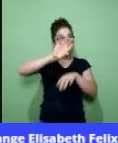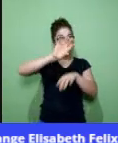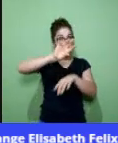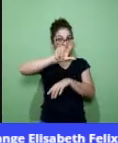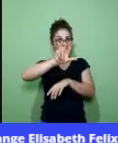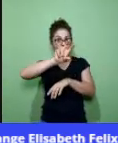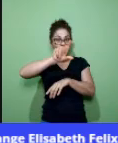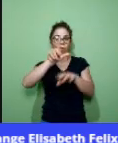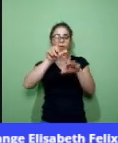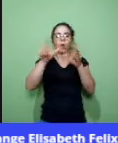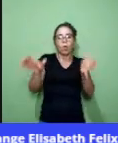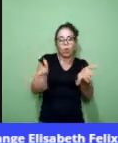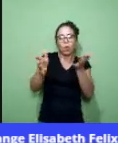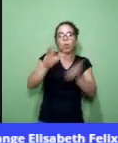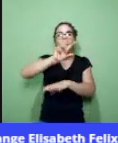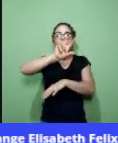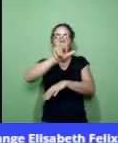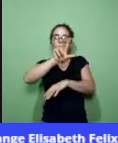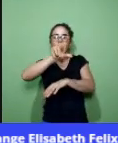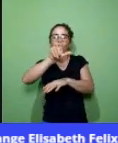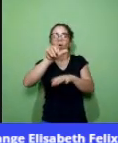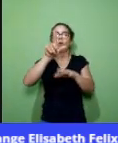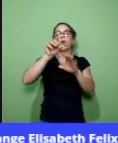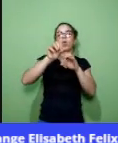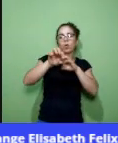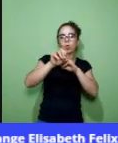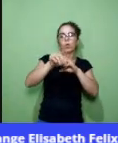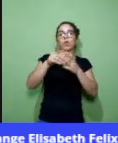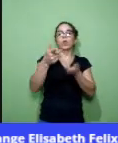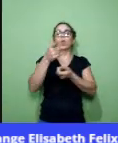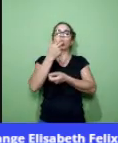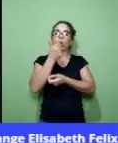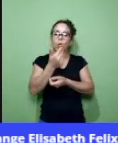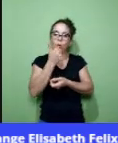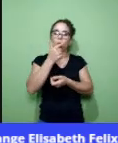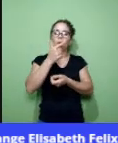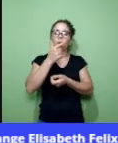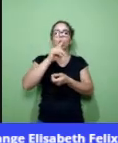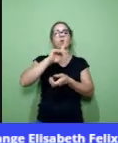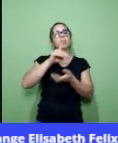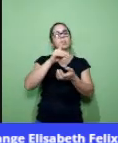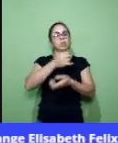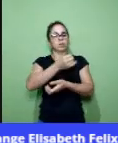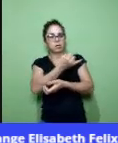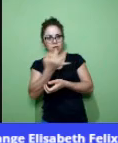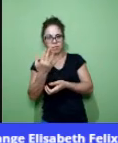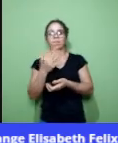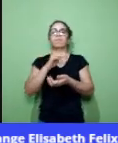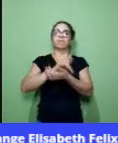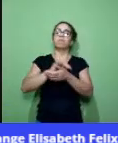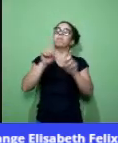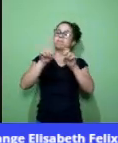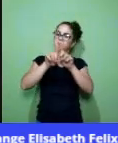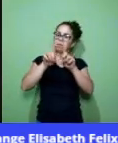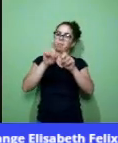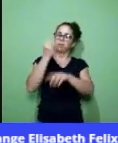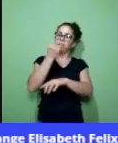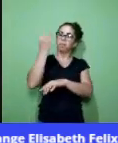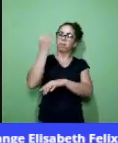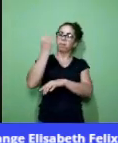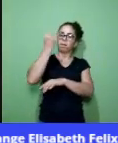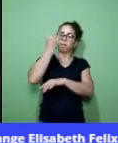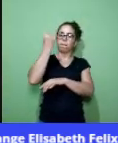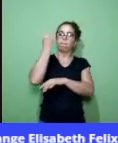coordenação motora, quantidade e cores. Claro que depende do nível do nosso aluno, do nível cognitivo